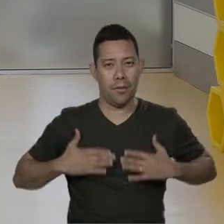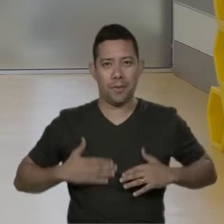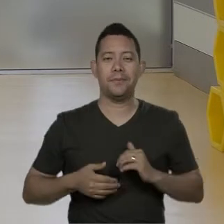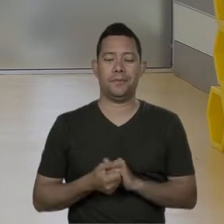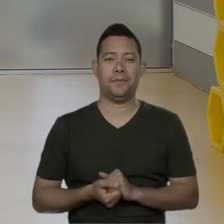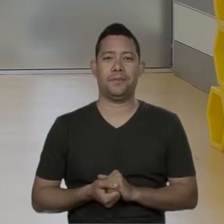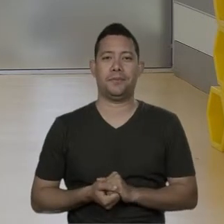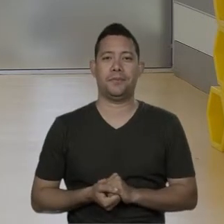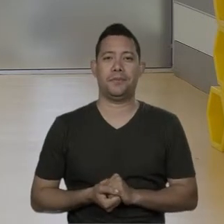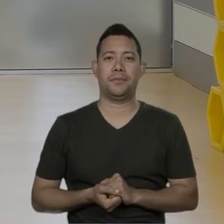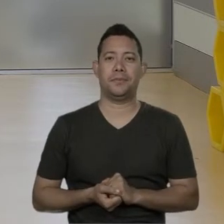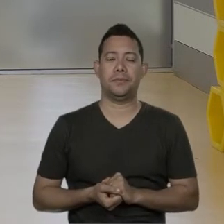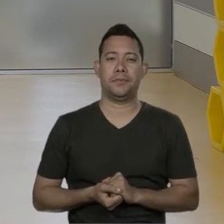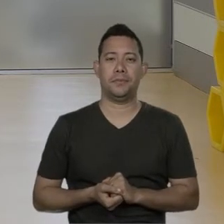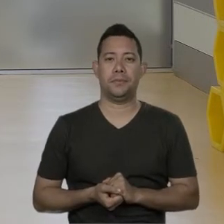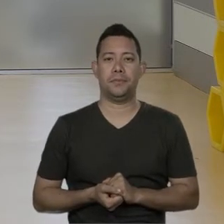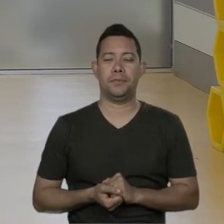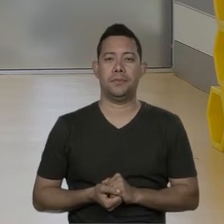Isso aí.